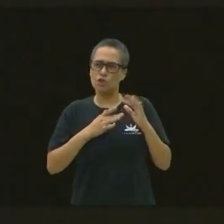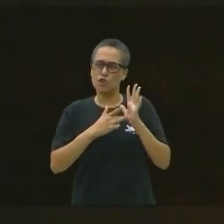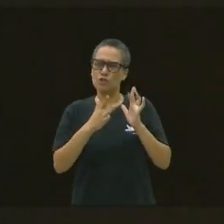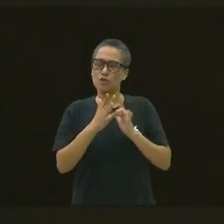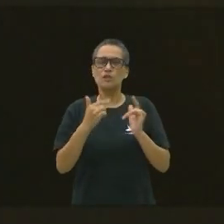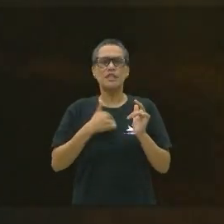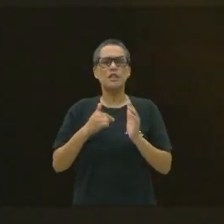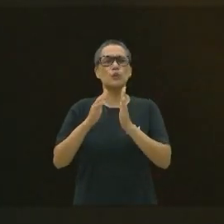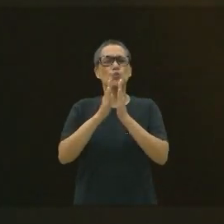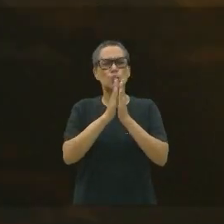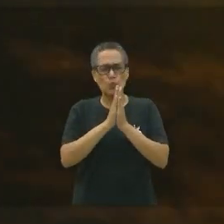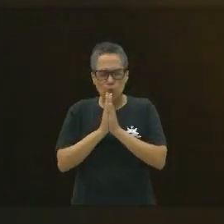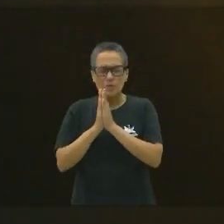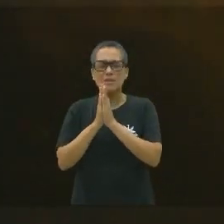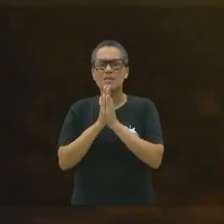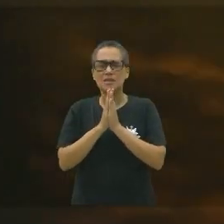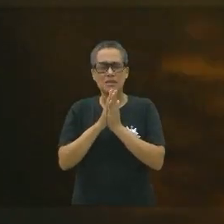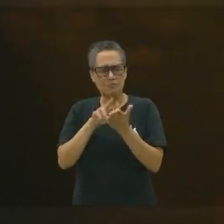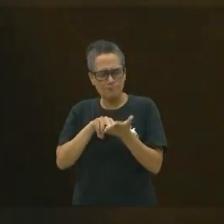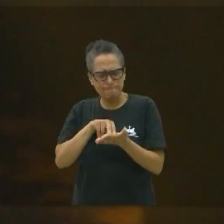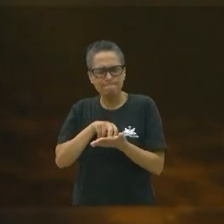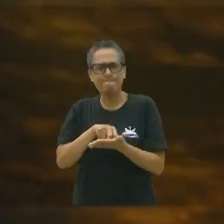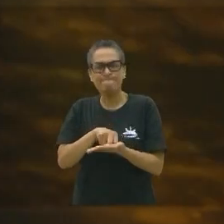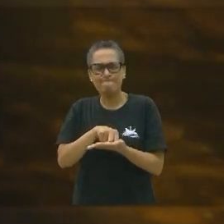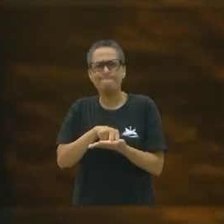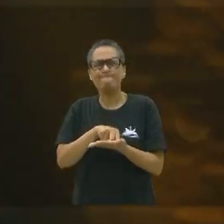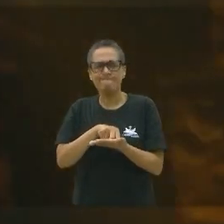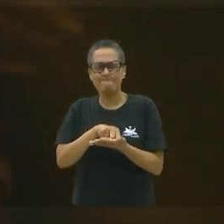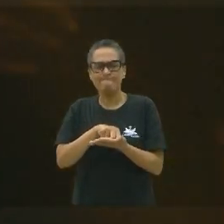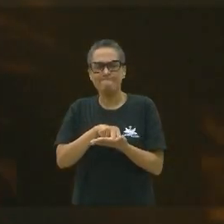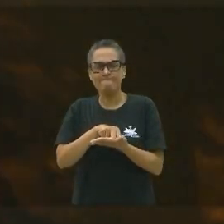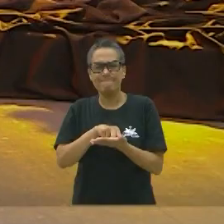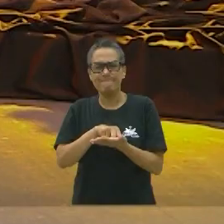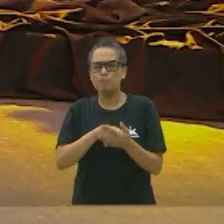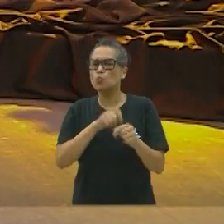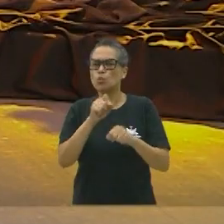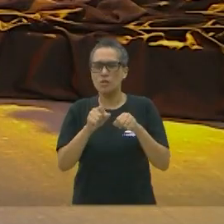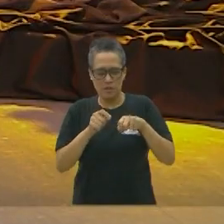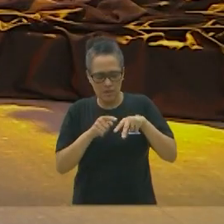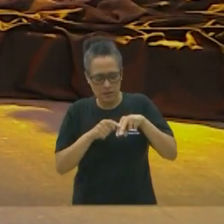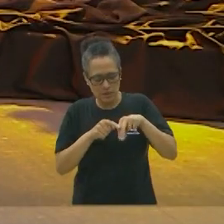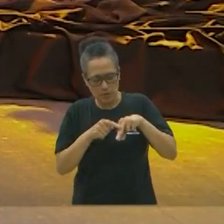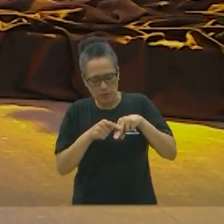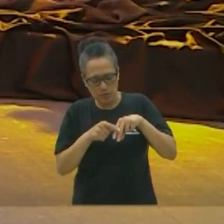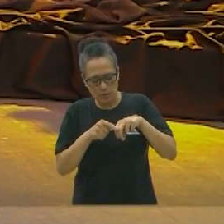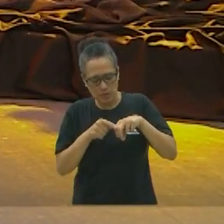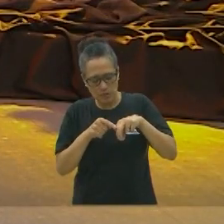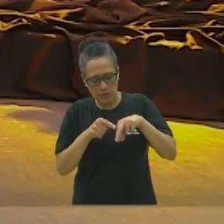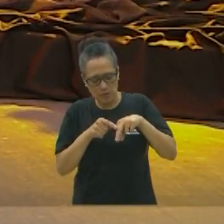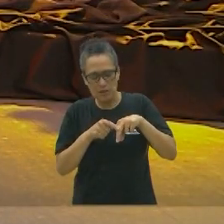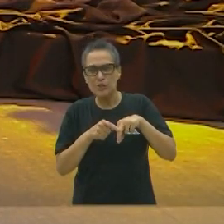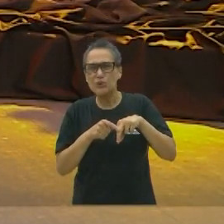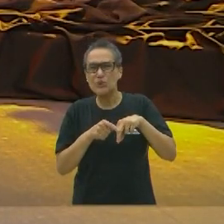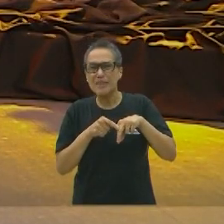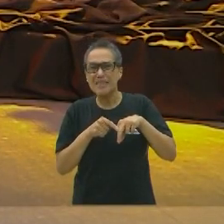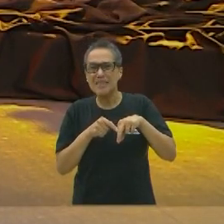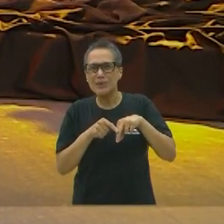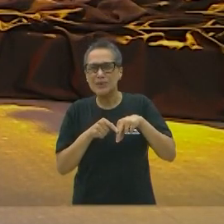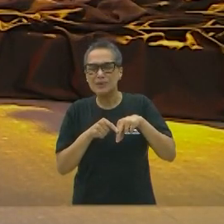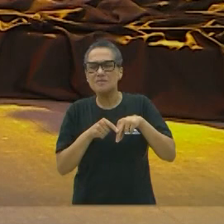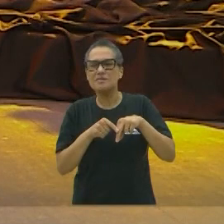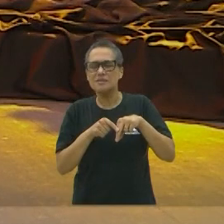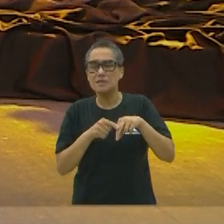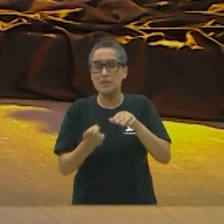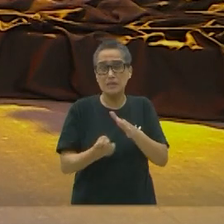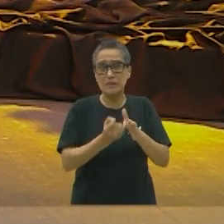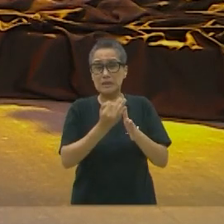com os joelhos, essas chagas dos joelhos. Muitas mães se unam,